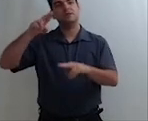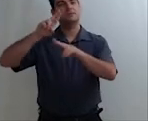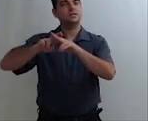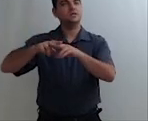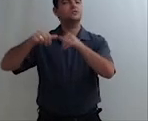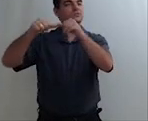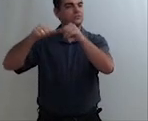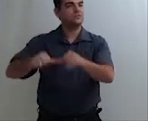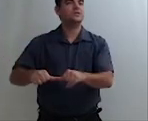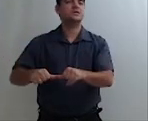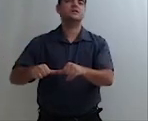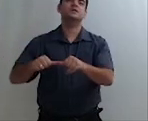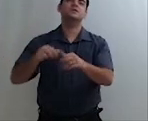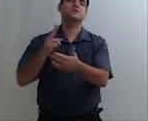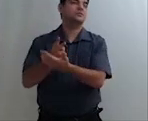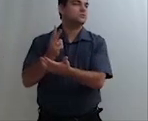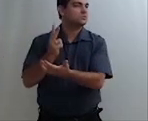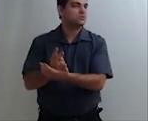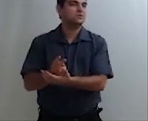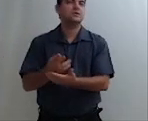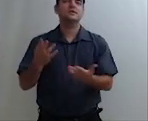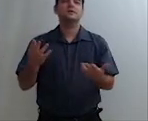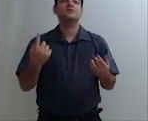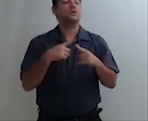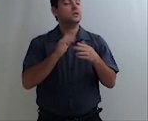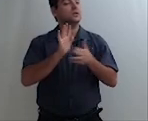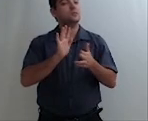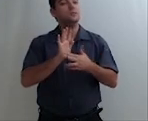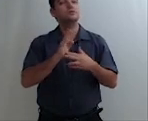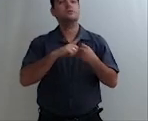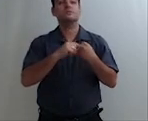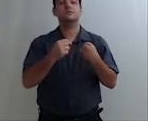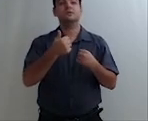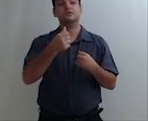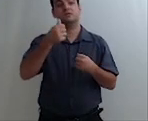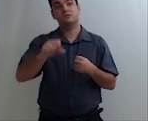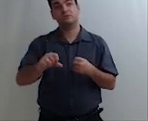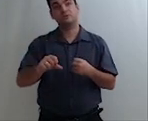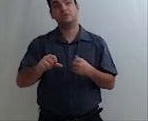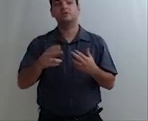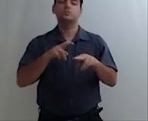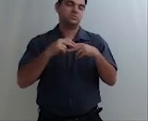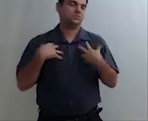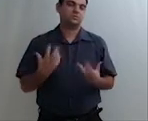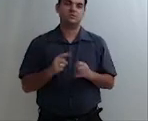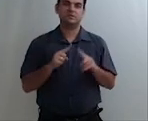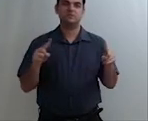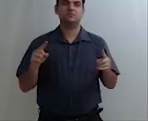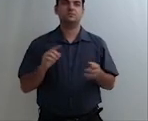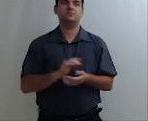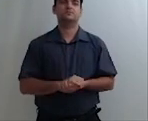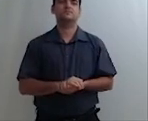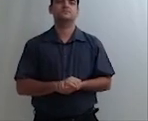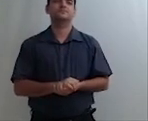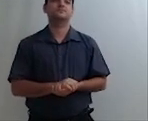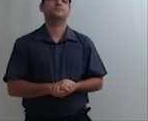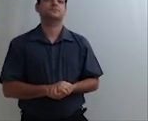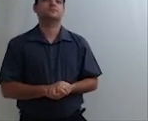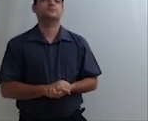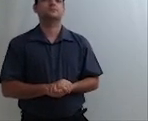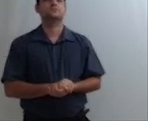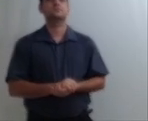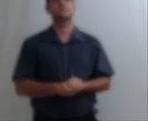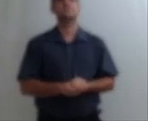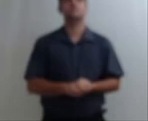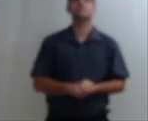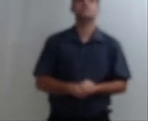suficientes para o caso em análise das medidas previst no artigo 319 então eu denego a ordem senhor presidente Obrigado